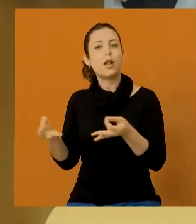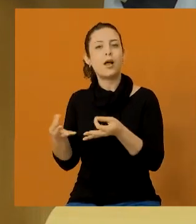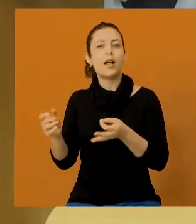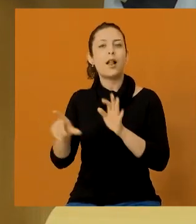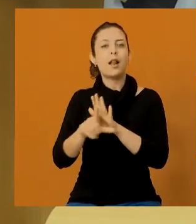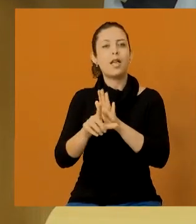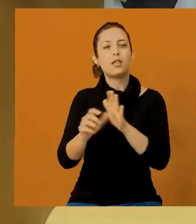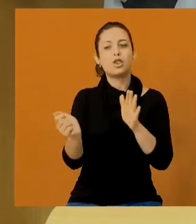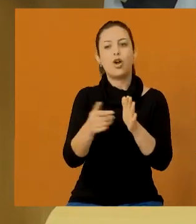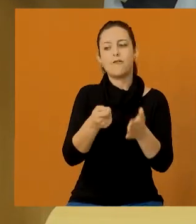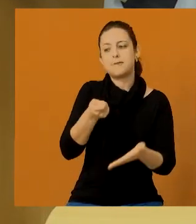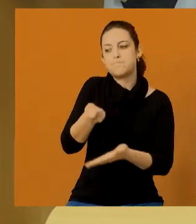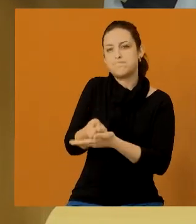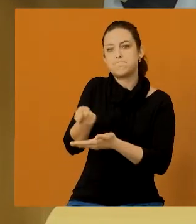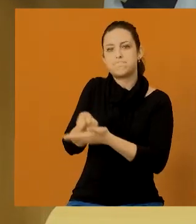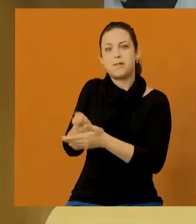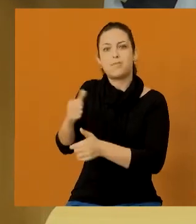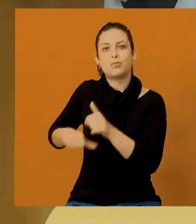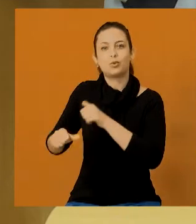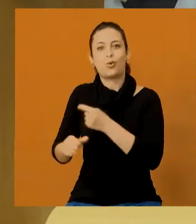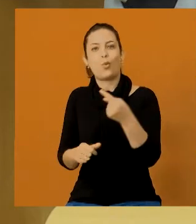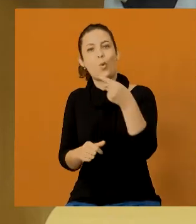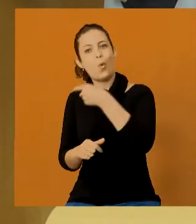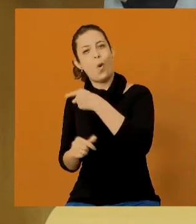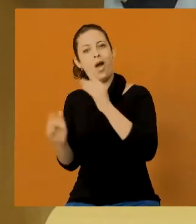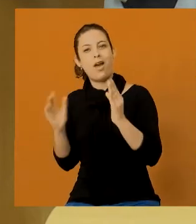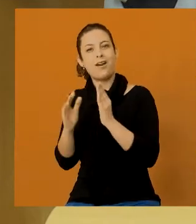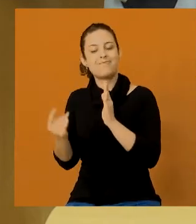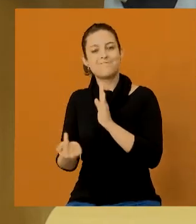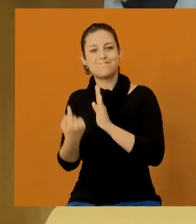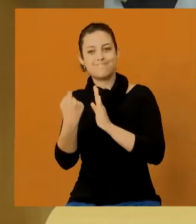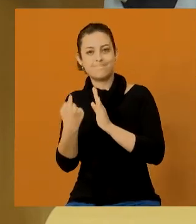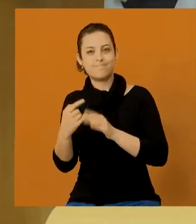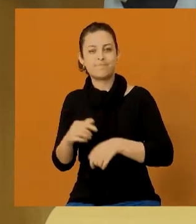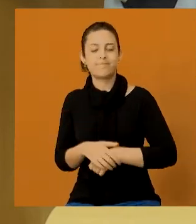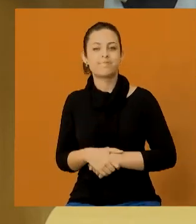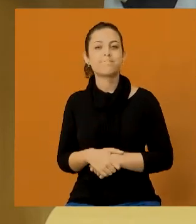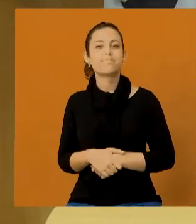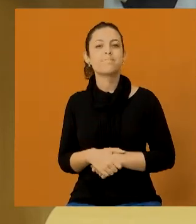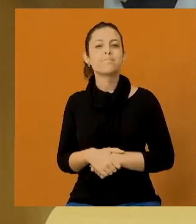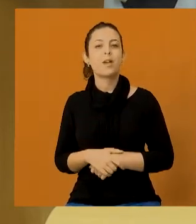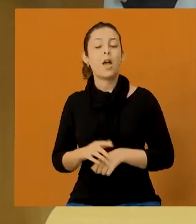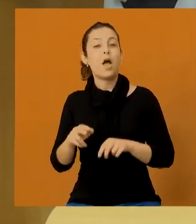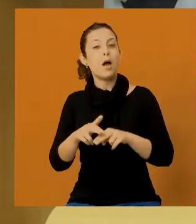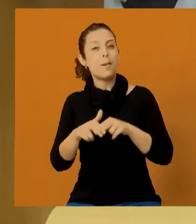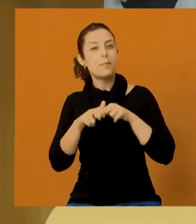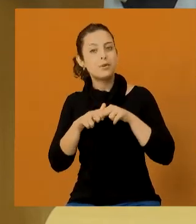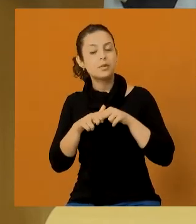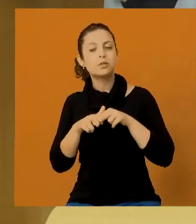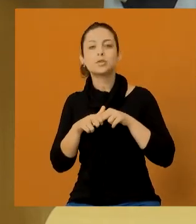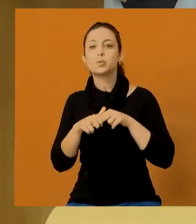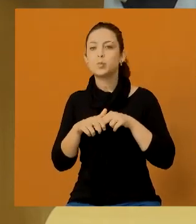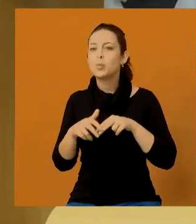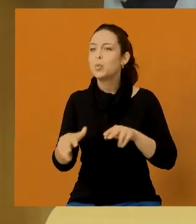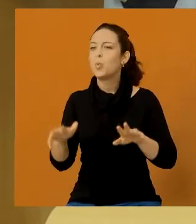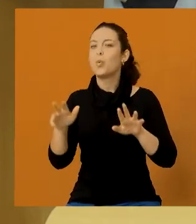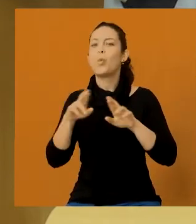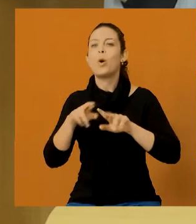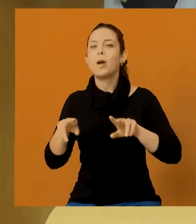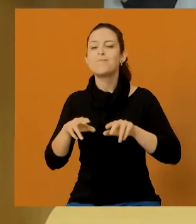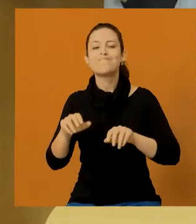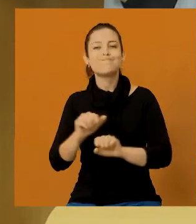nova mais rigorosa, alterando dispositivos que se referem à forma do ato. Desta forma, não se vislumbra